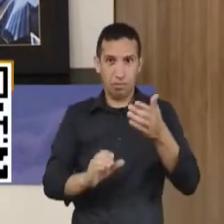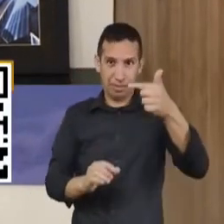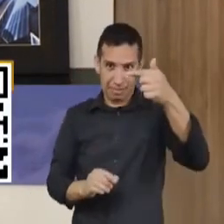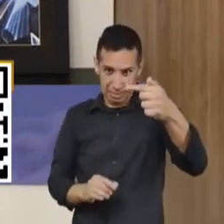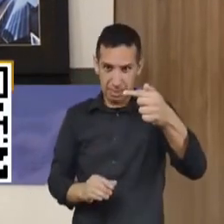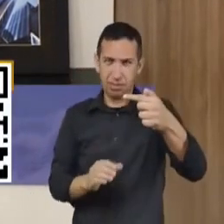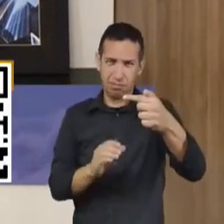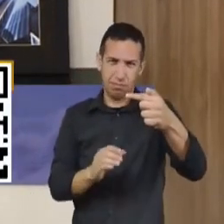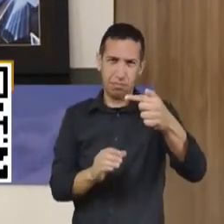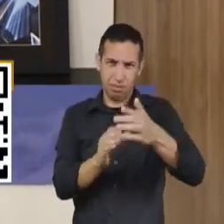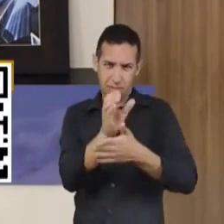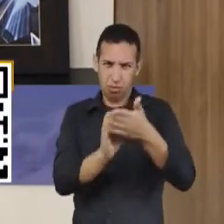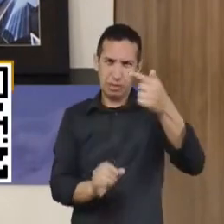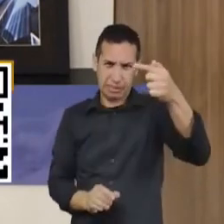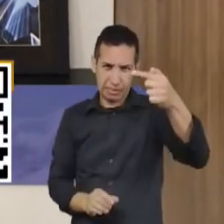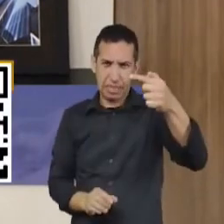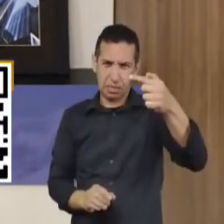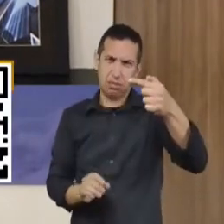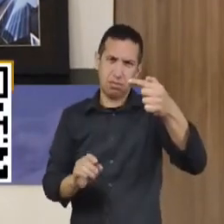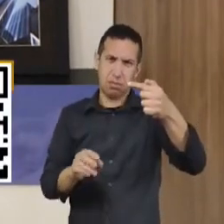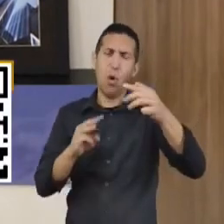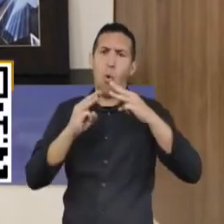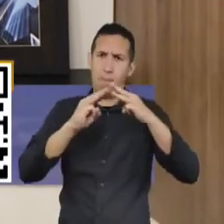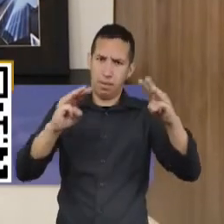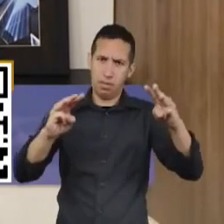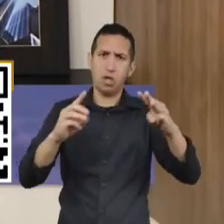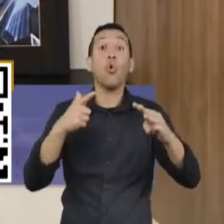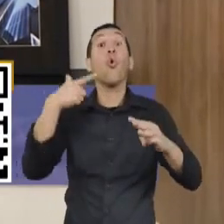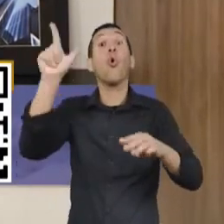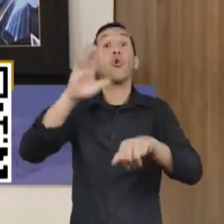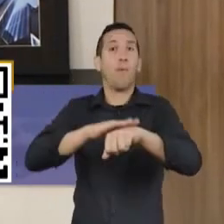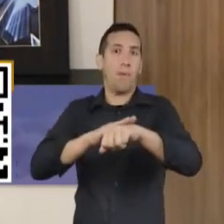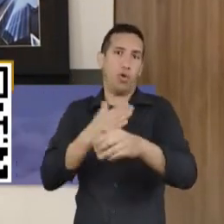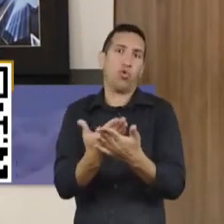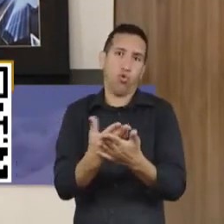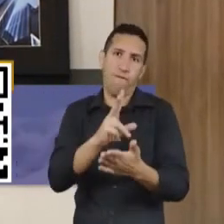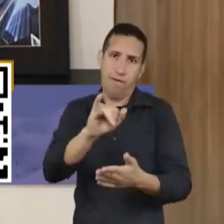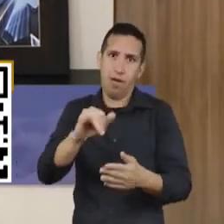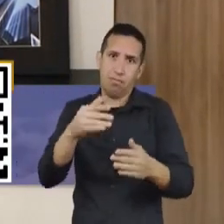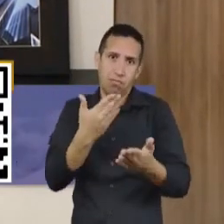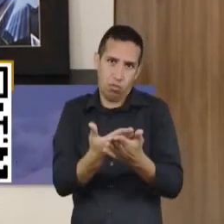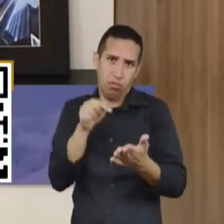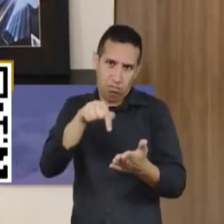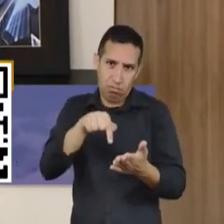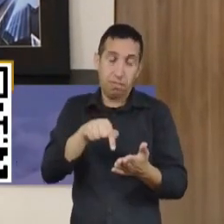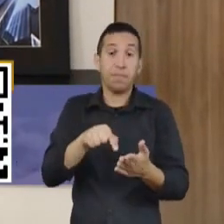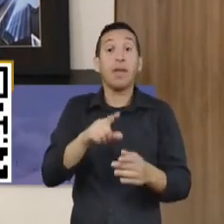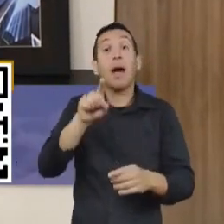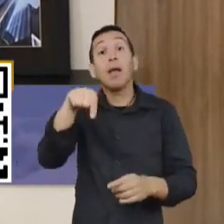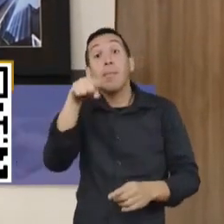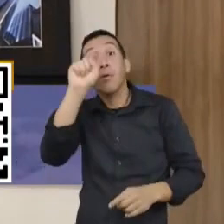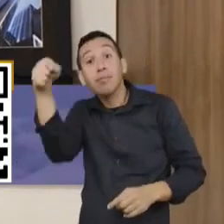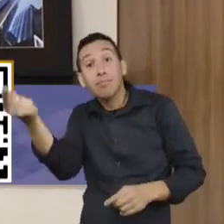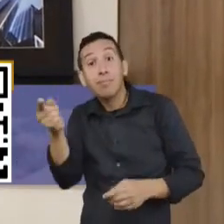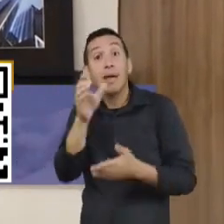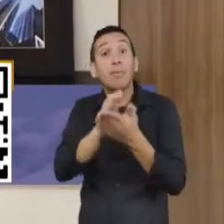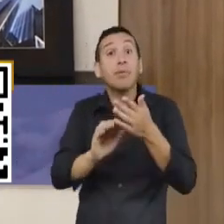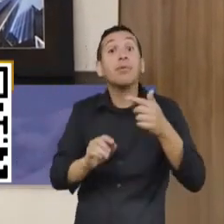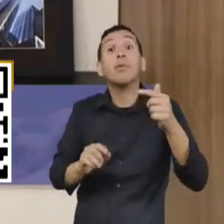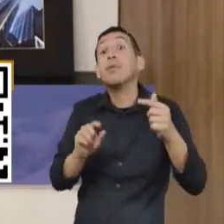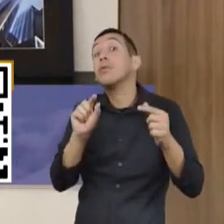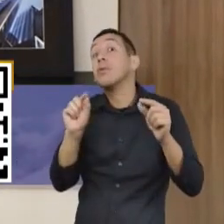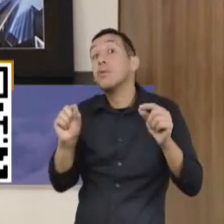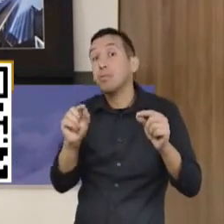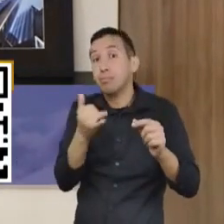o Capítulo 7 do Apocalipse que é uma mensagem que nós vamos considerar em outra classe e aí vamos para o Capítulo 8 de Apocalipse onde você